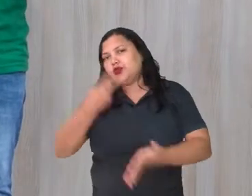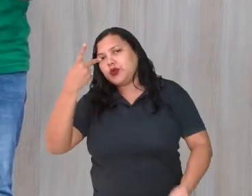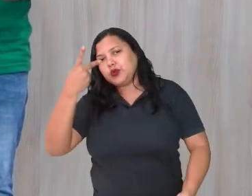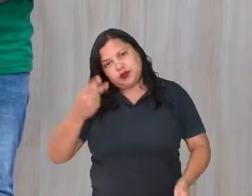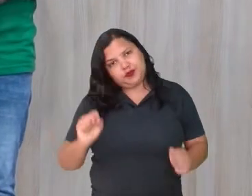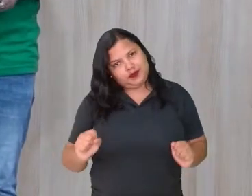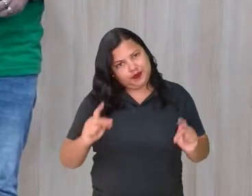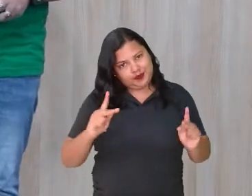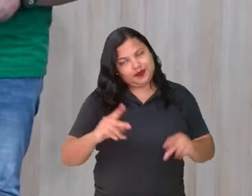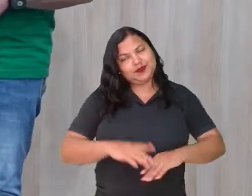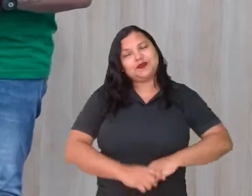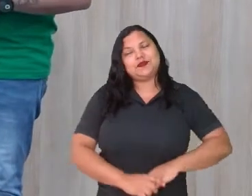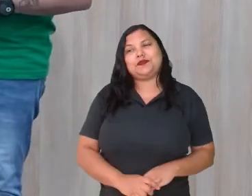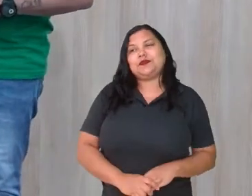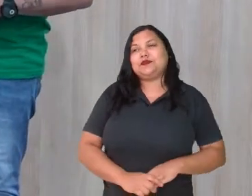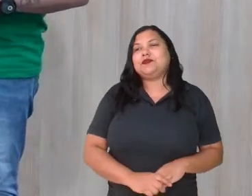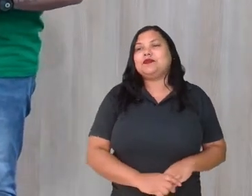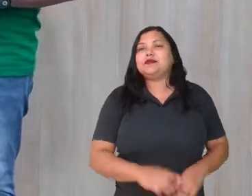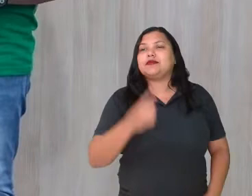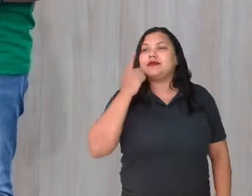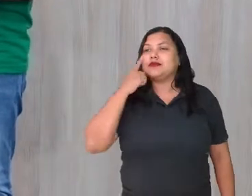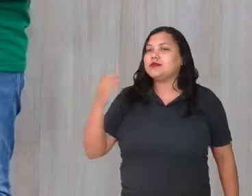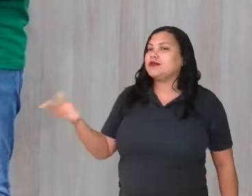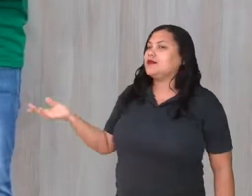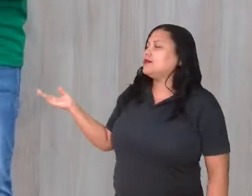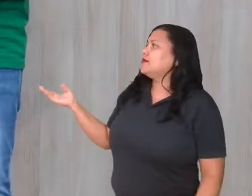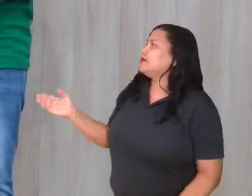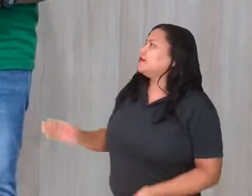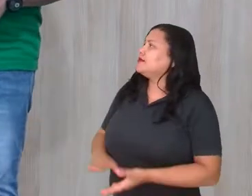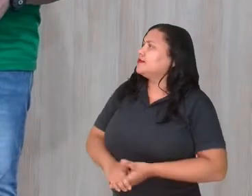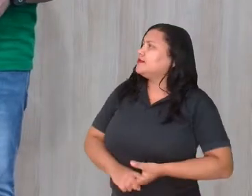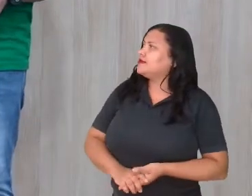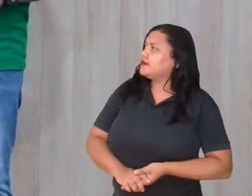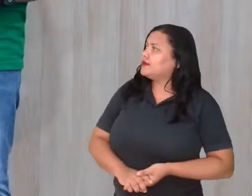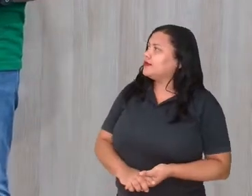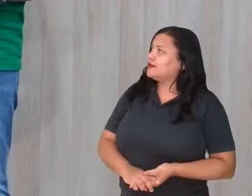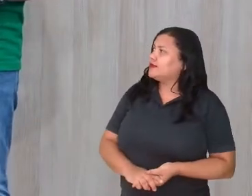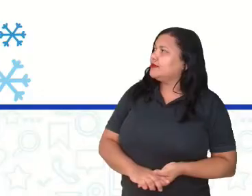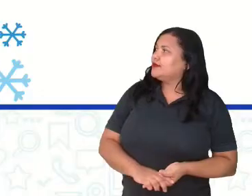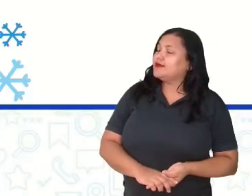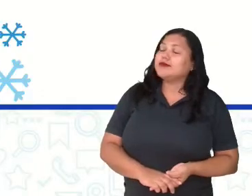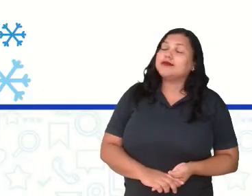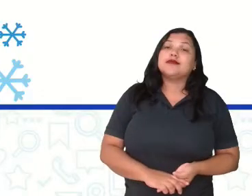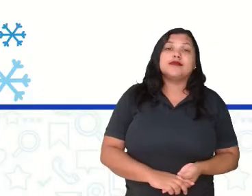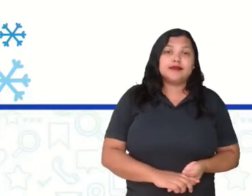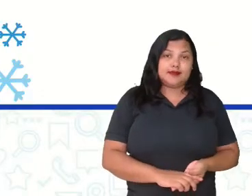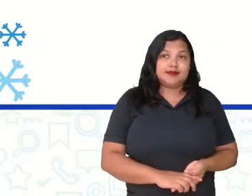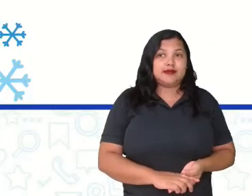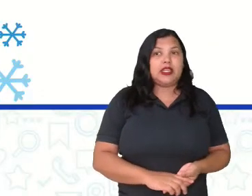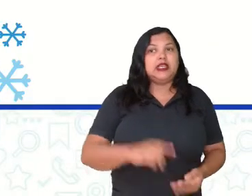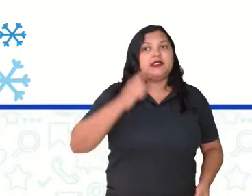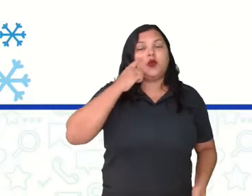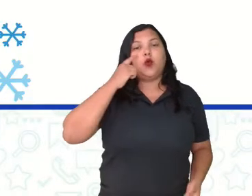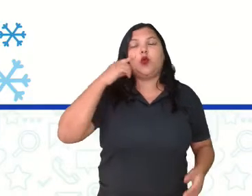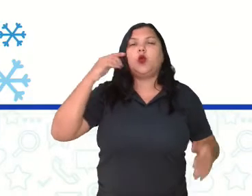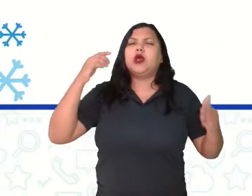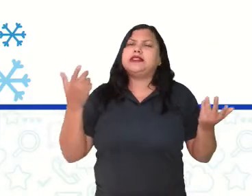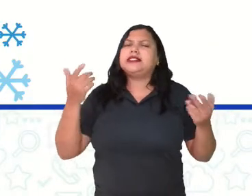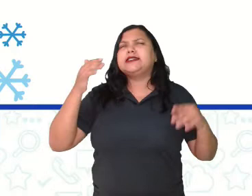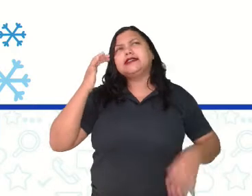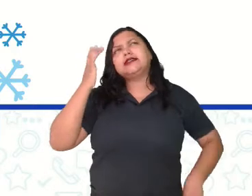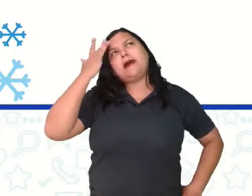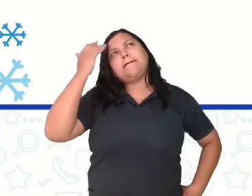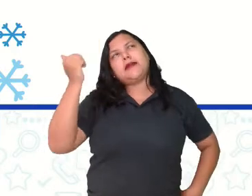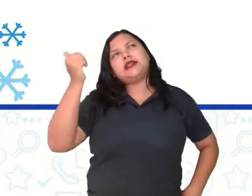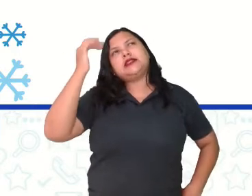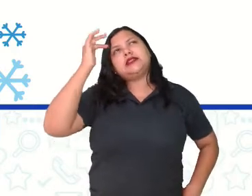seu conhecimento cotidiano. Então, preste atenção. Quando a gente está fazendo a previsão do tempo, que eu descrevi inicialmente, a gente está dizendo o